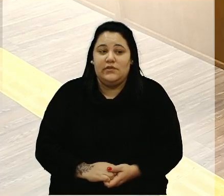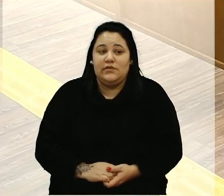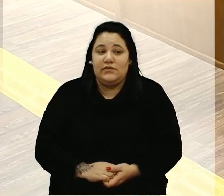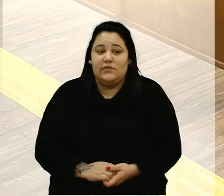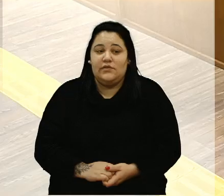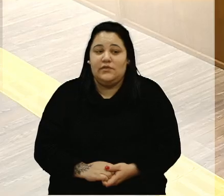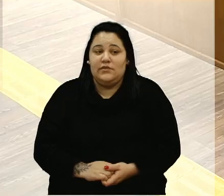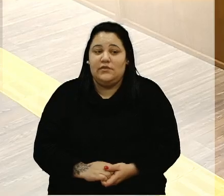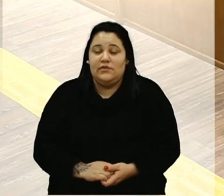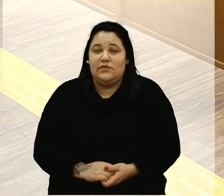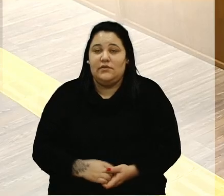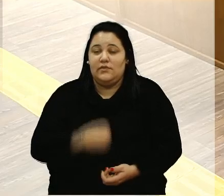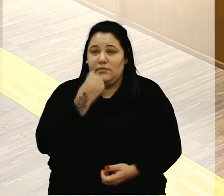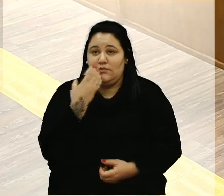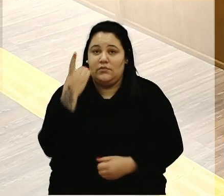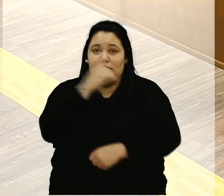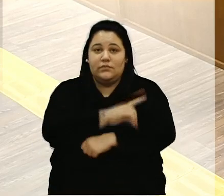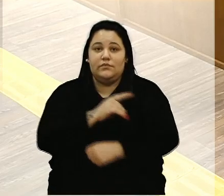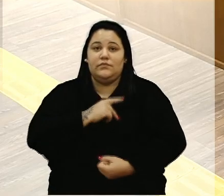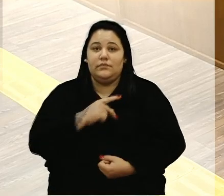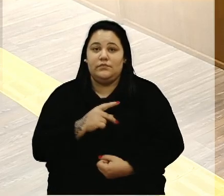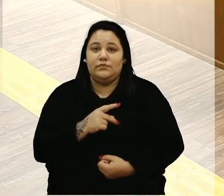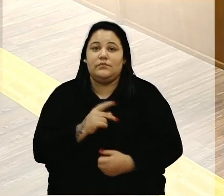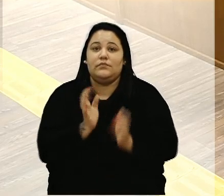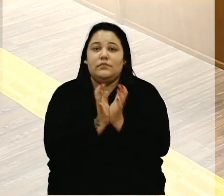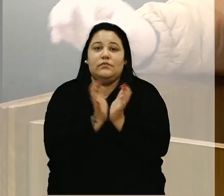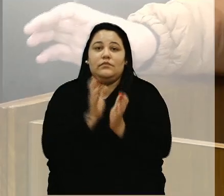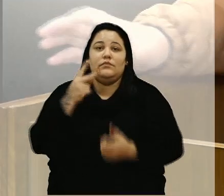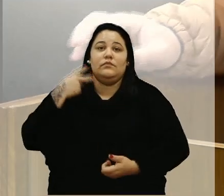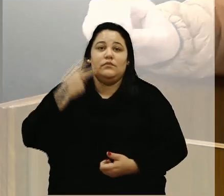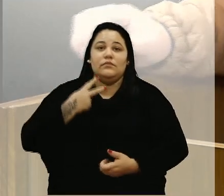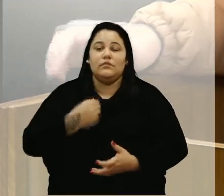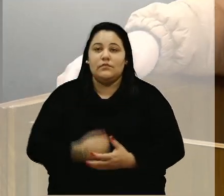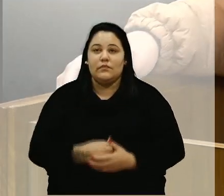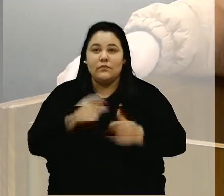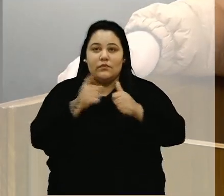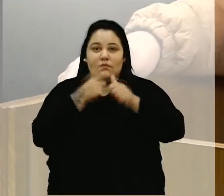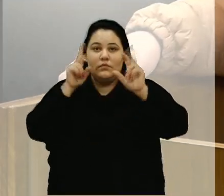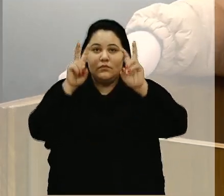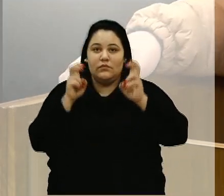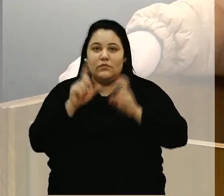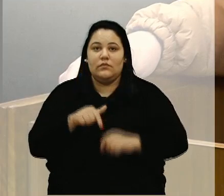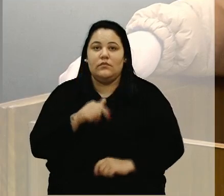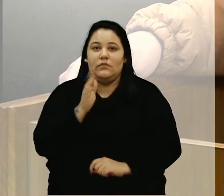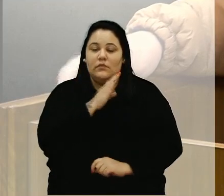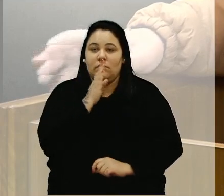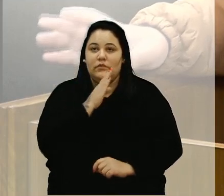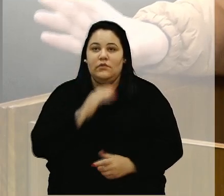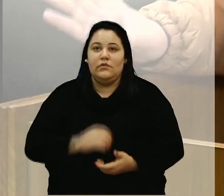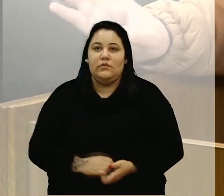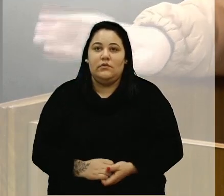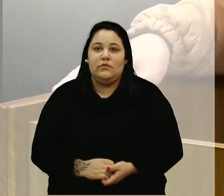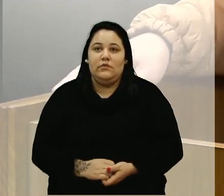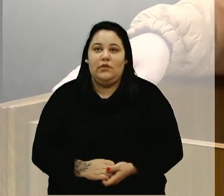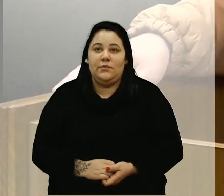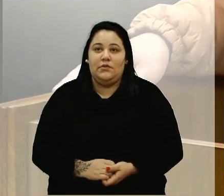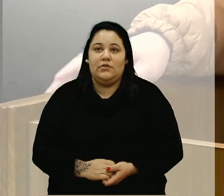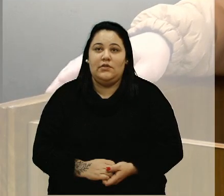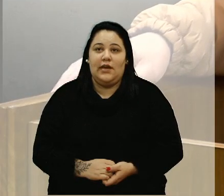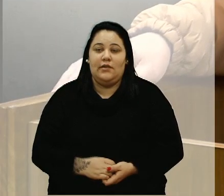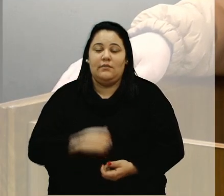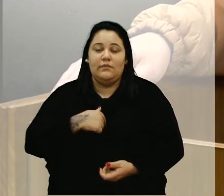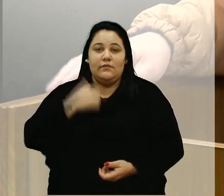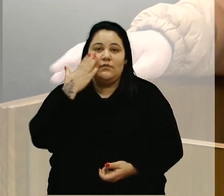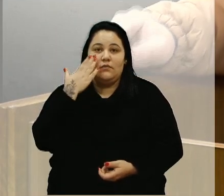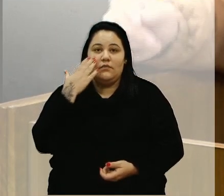Bom dia, presidente. Bom dia, colegas vereadores. O primeiro tema que eu quero abordar aqui é rápido. Eu sei que eu sou novo na casa aqui